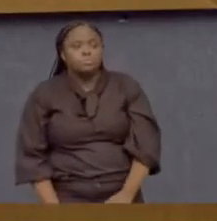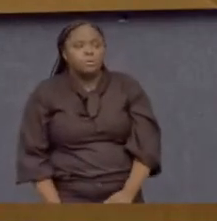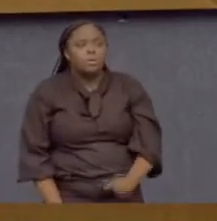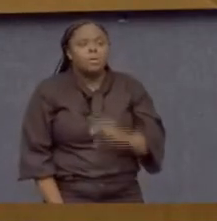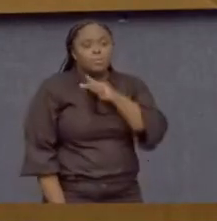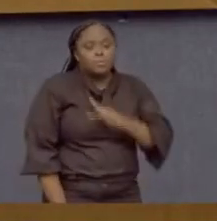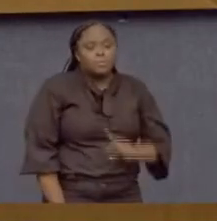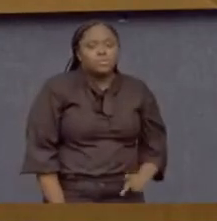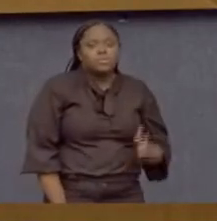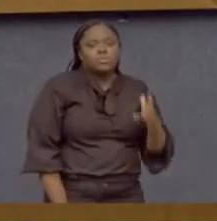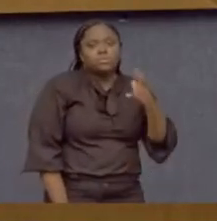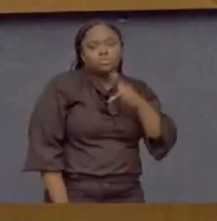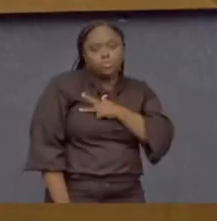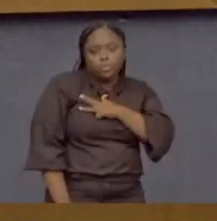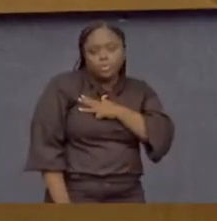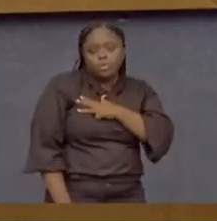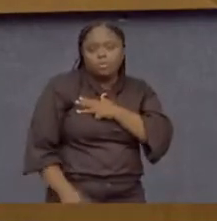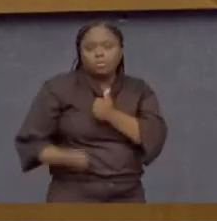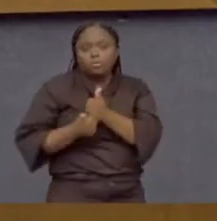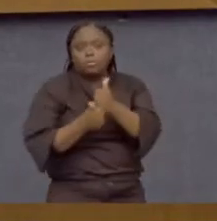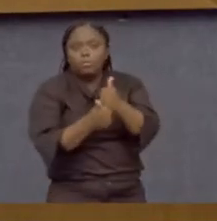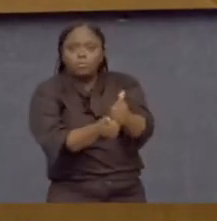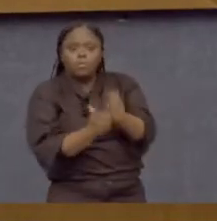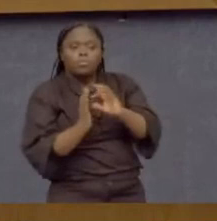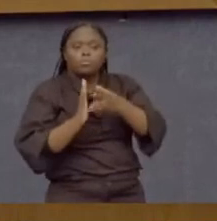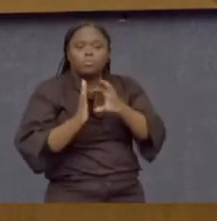presidente Lula, em troca de apoio político do PT nas